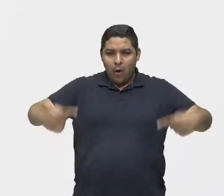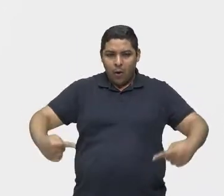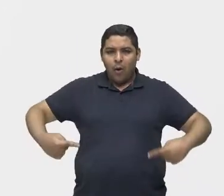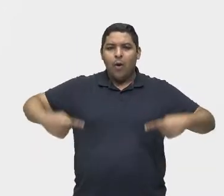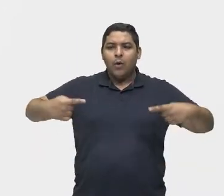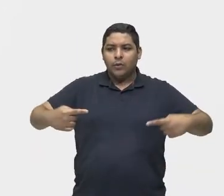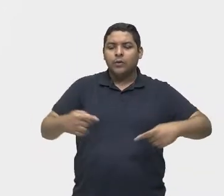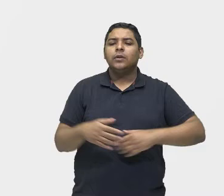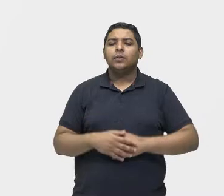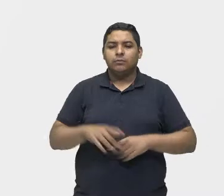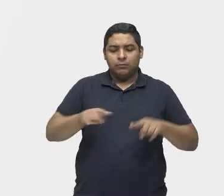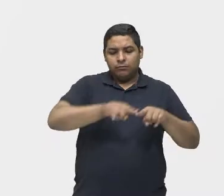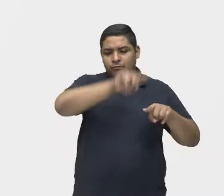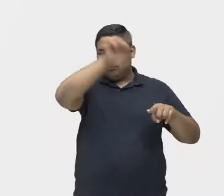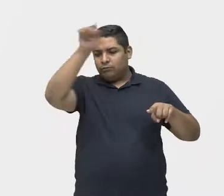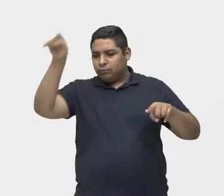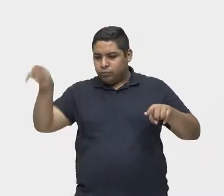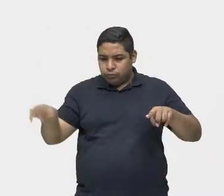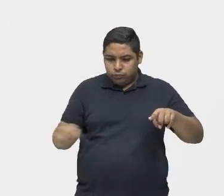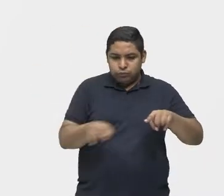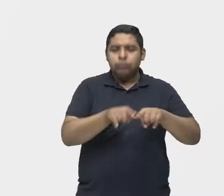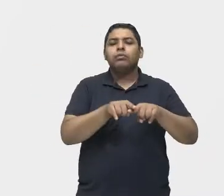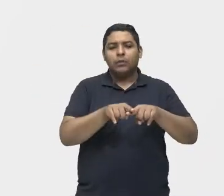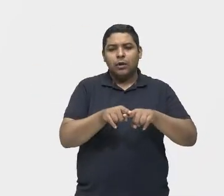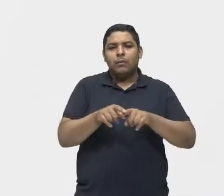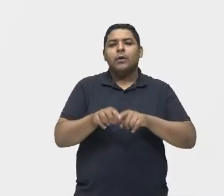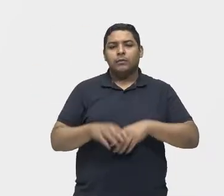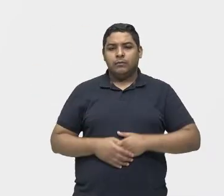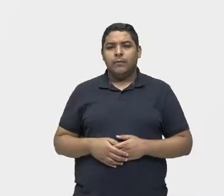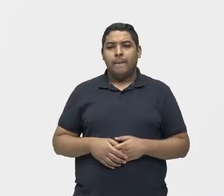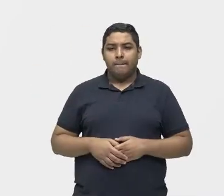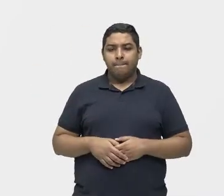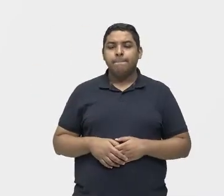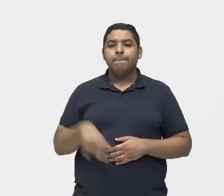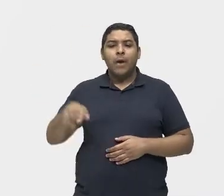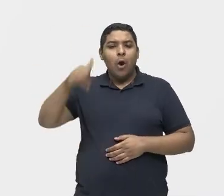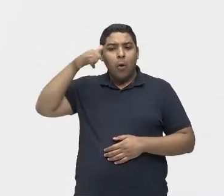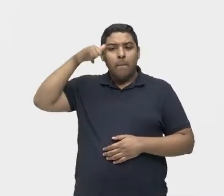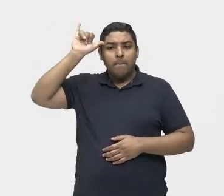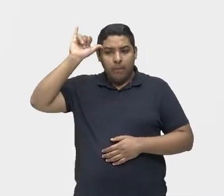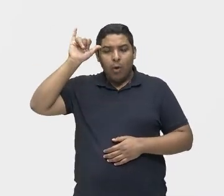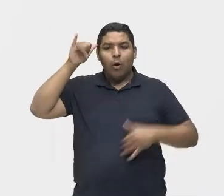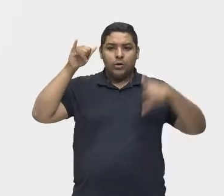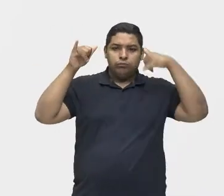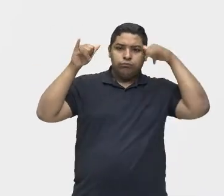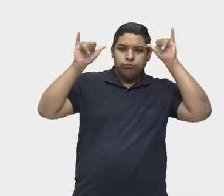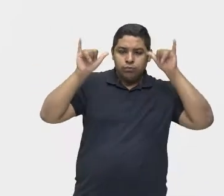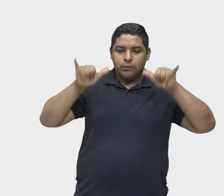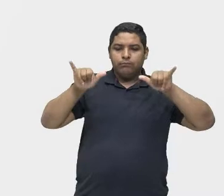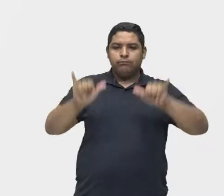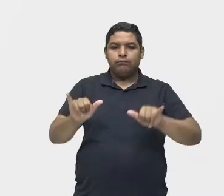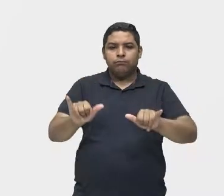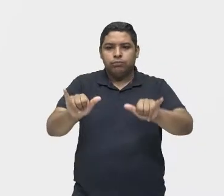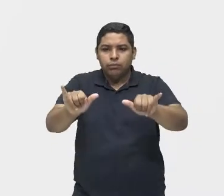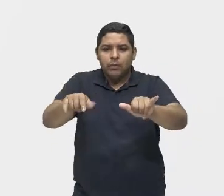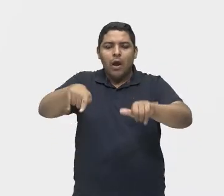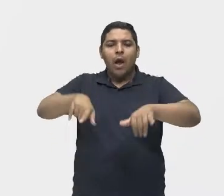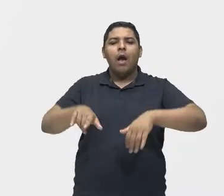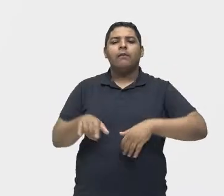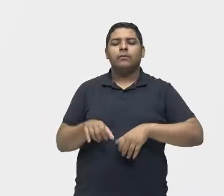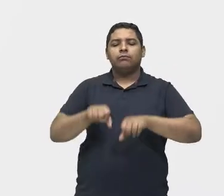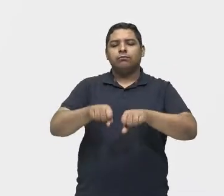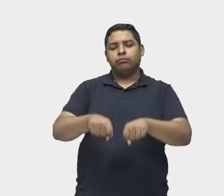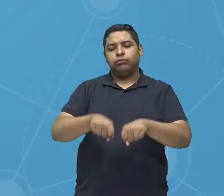de bois. Ora, no Neolítico, o homem já tinha o domínio da domesticação dos animais. E aí, na Idade